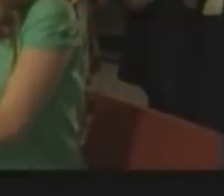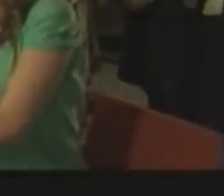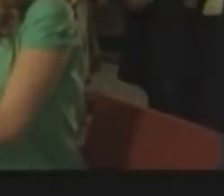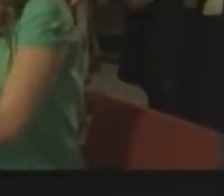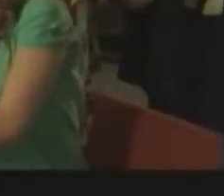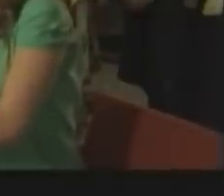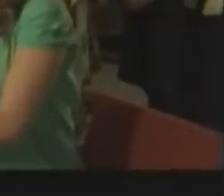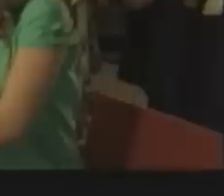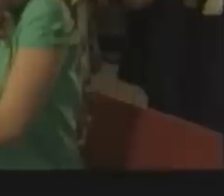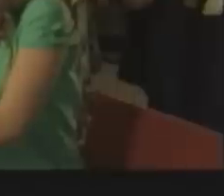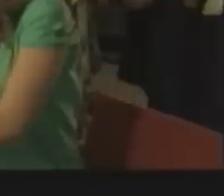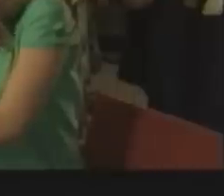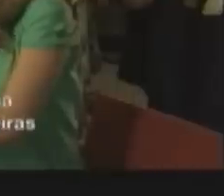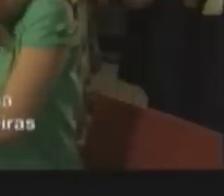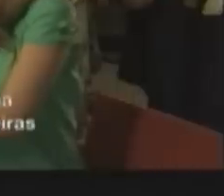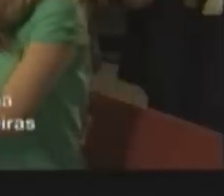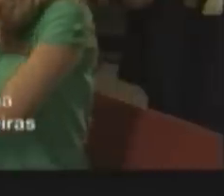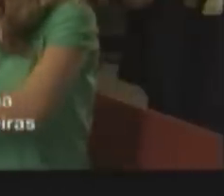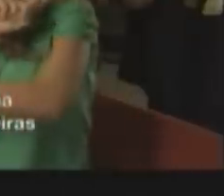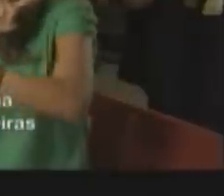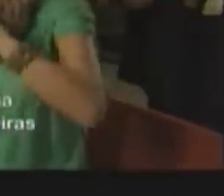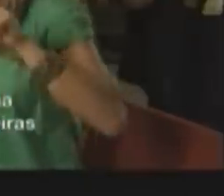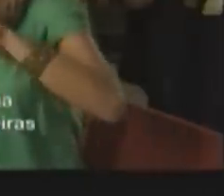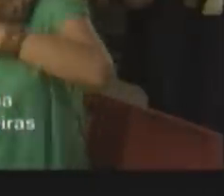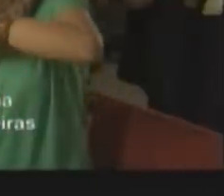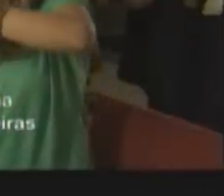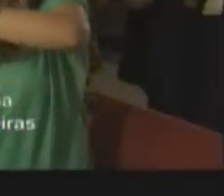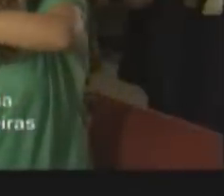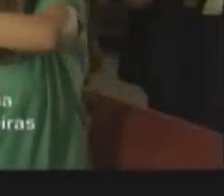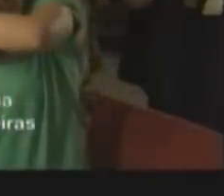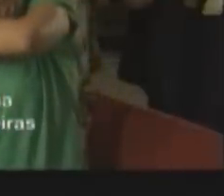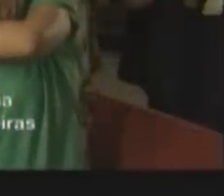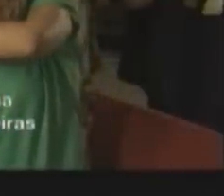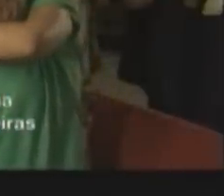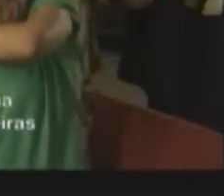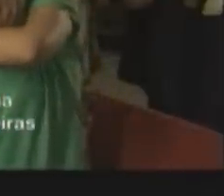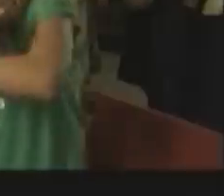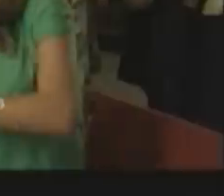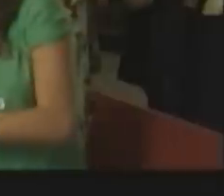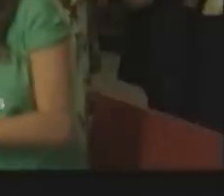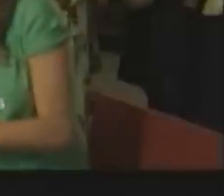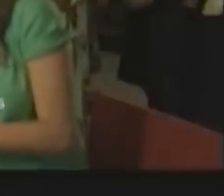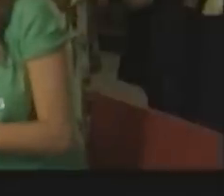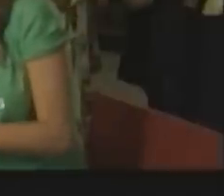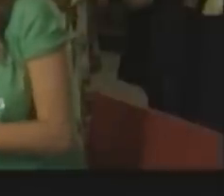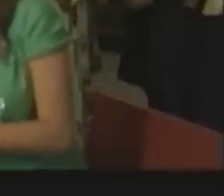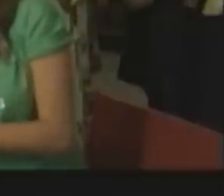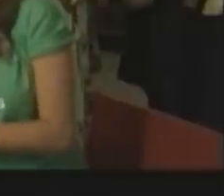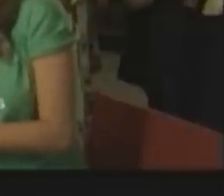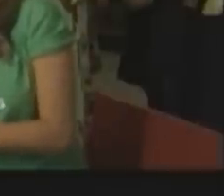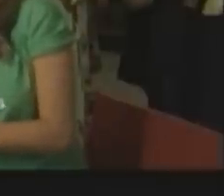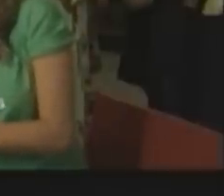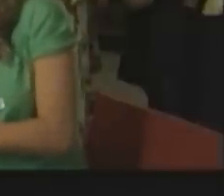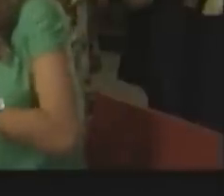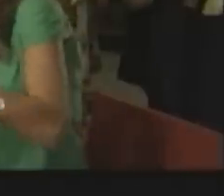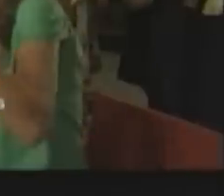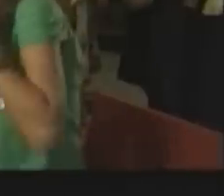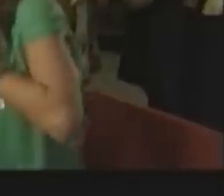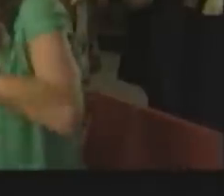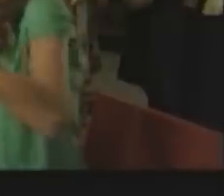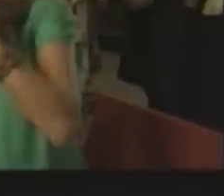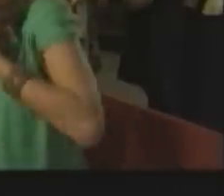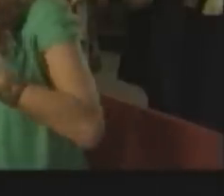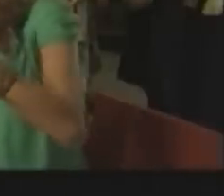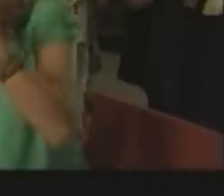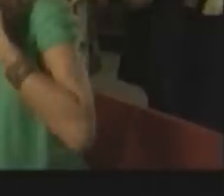me impede de ser modelo. Você já pensou que ter uma convivência social sem barreiras pode fazer com que muitos brasileiros, como